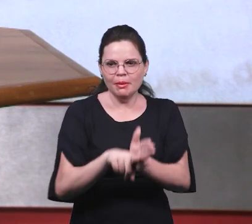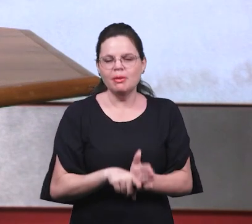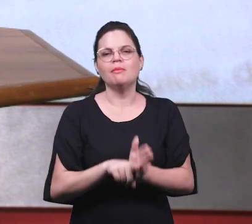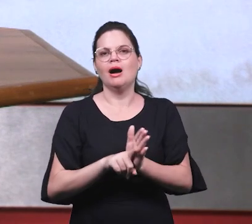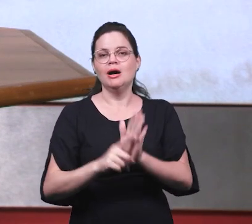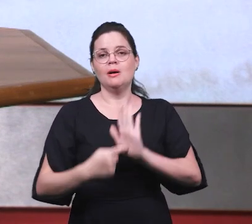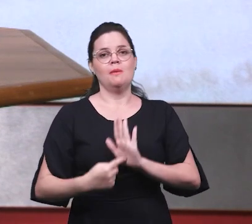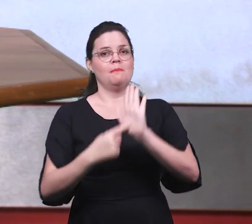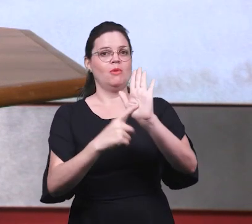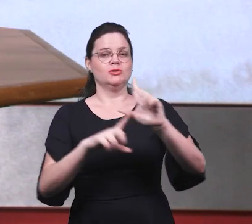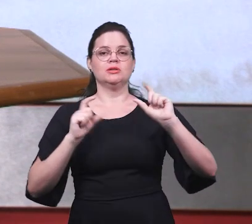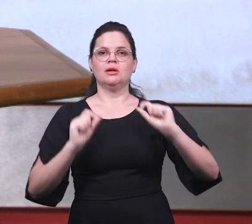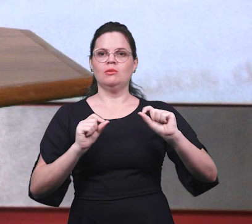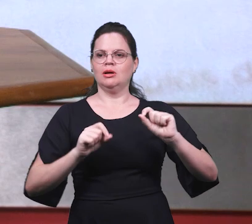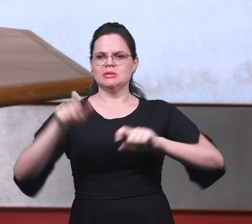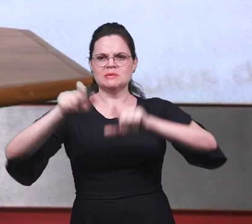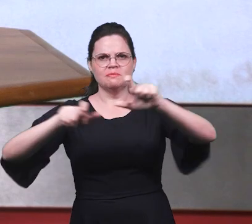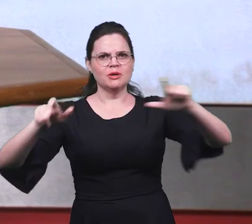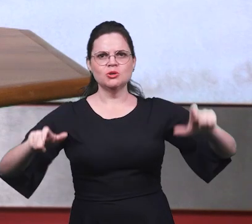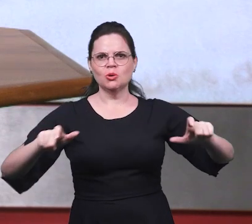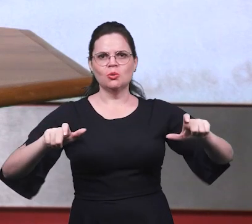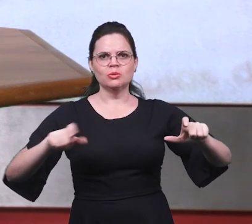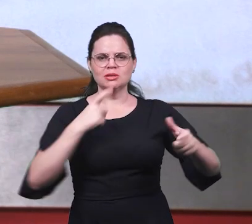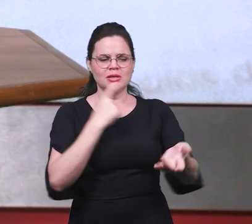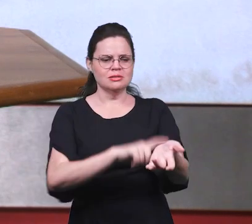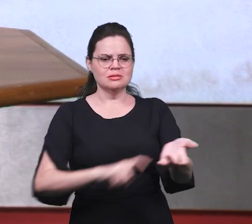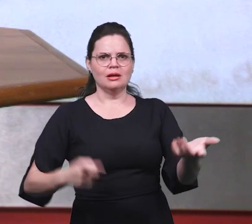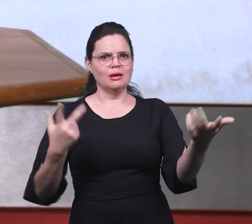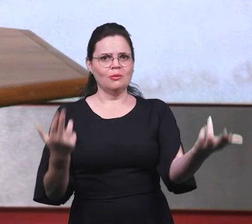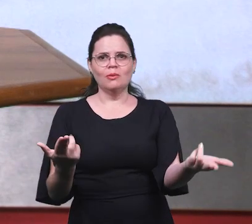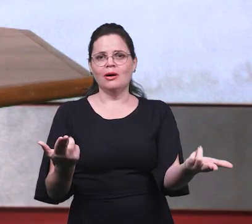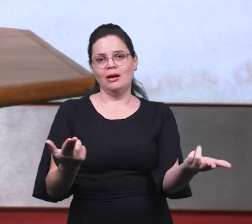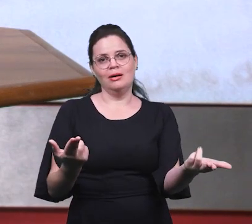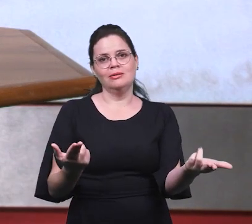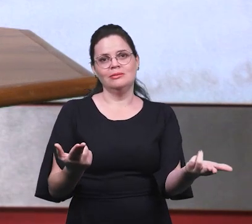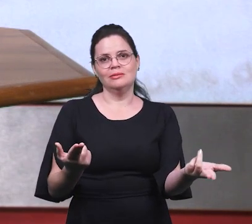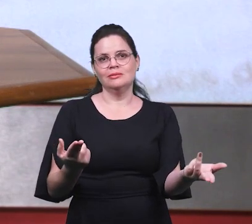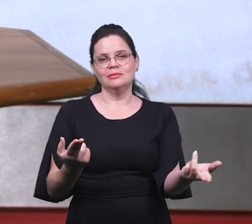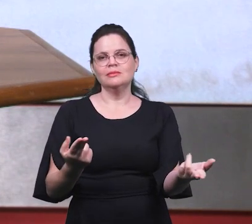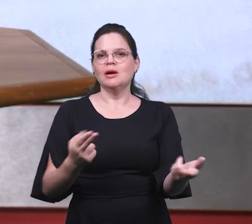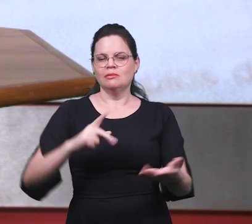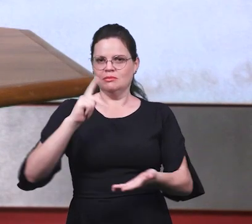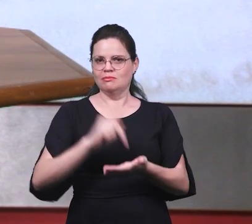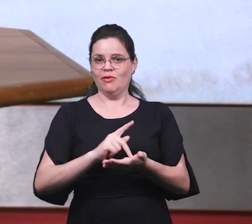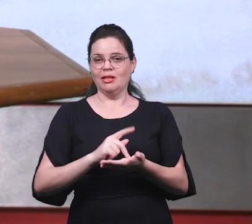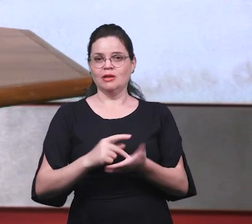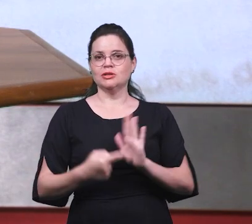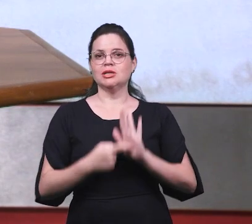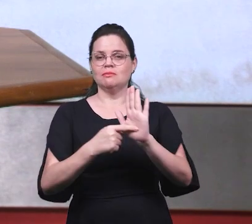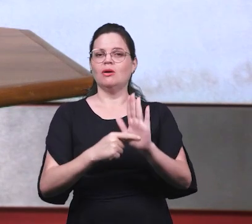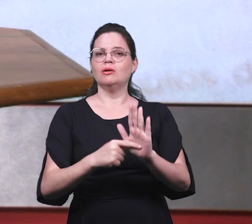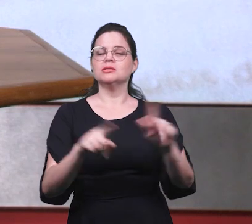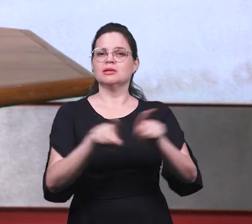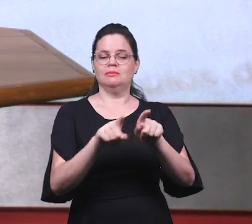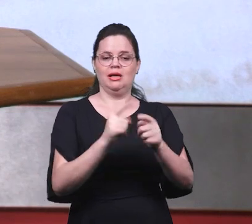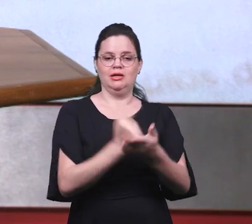que todos são, de fato, do mesmo sangue. Fato afirmado em Gênesis e